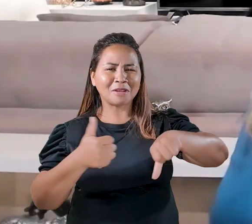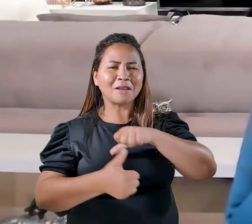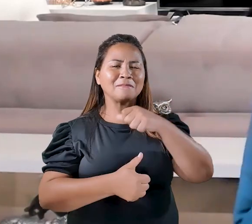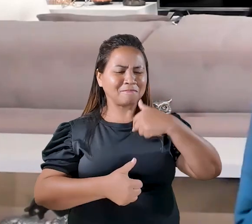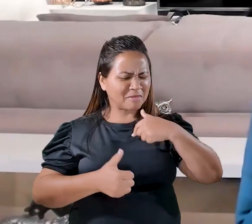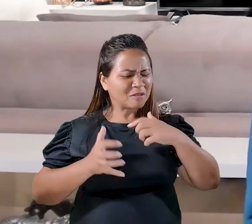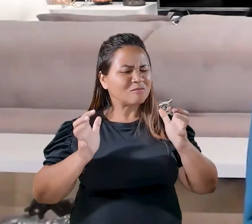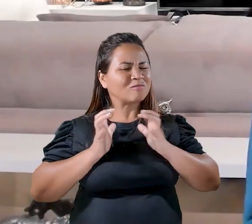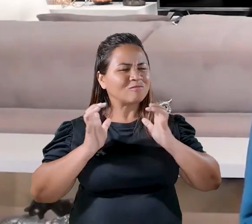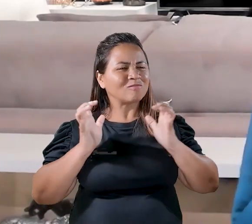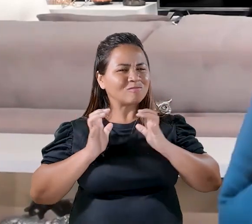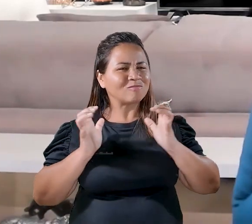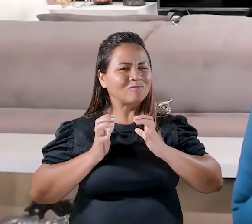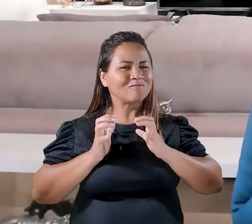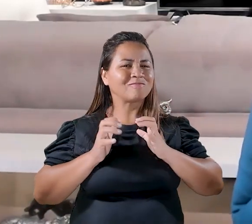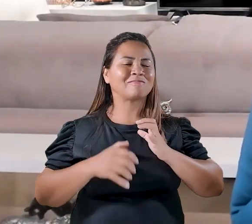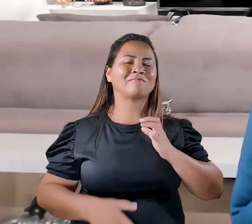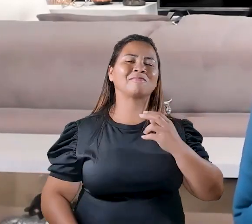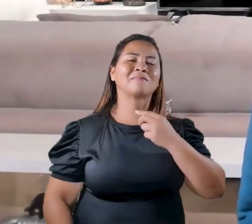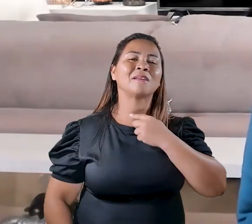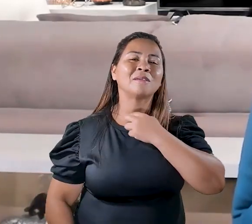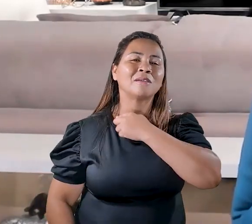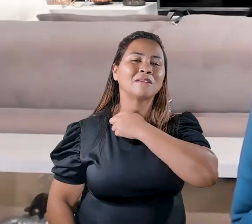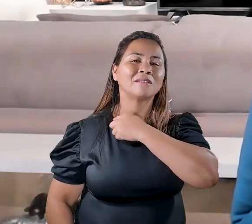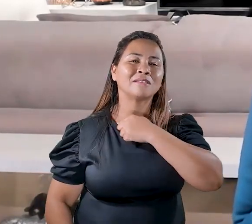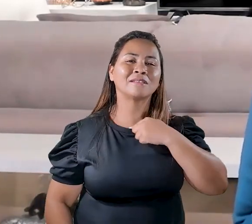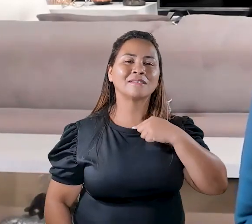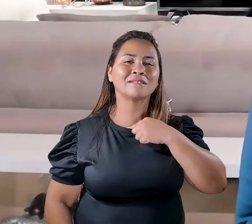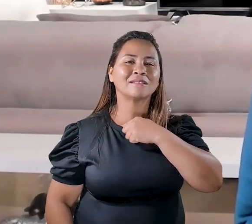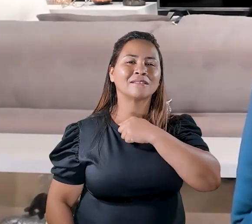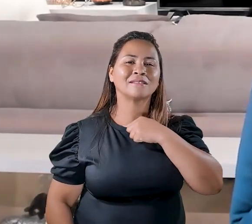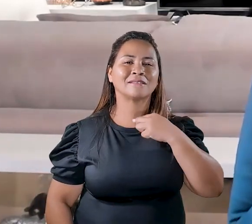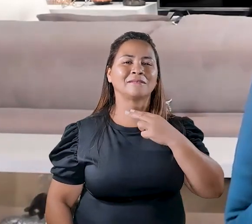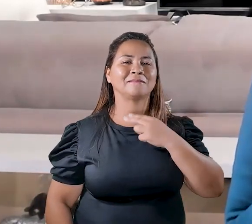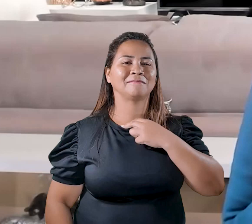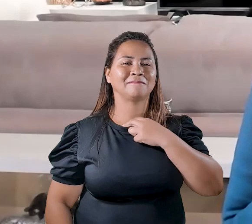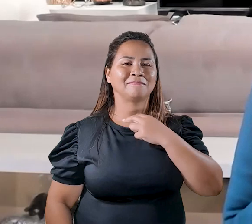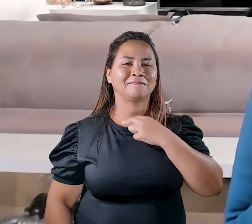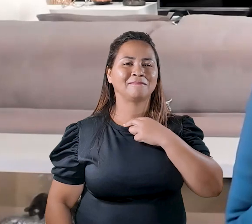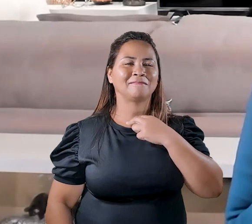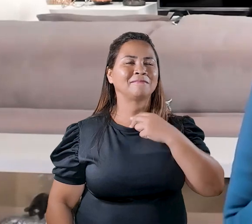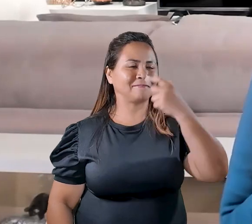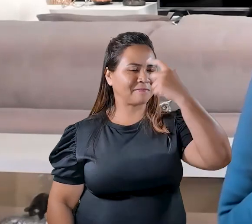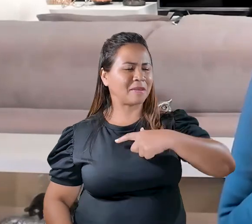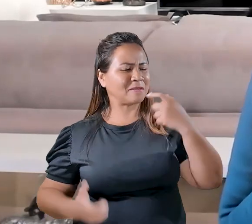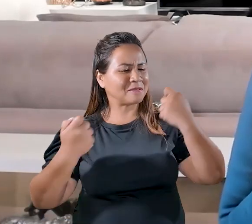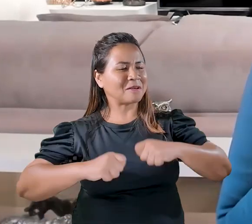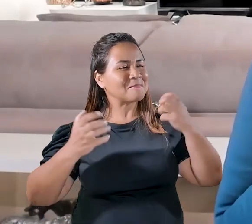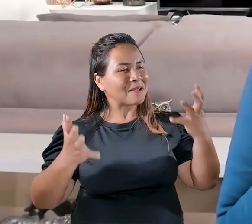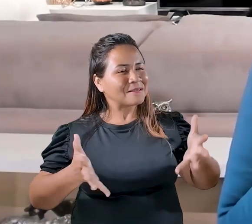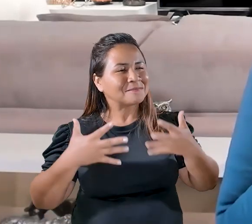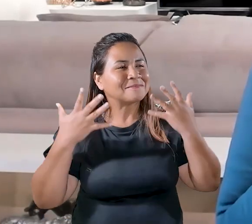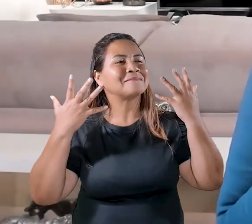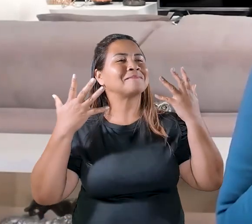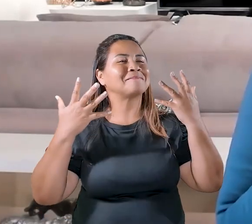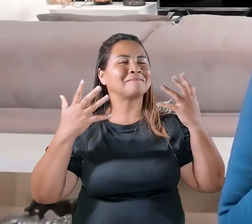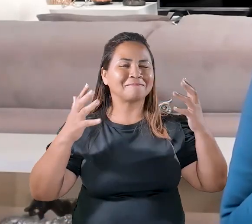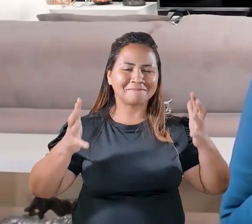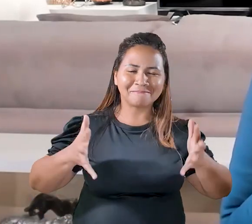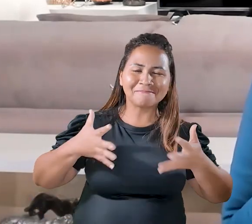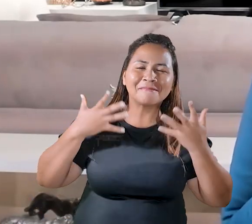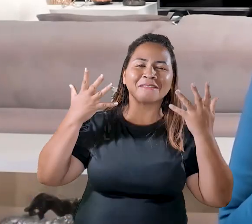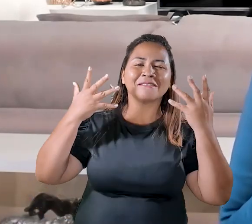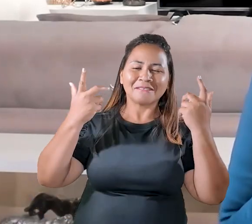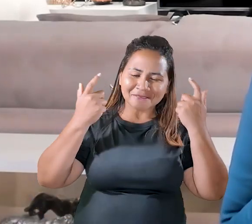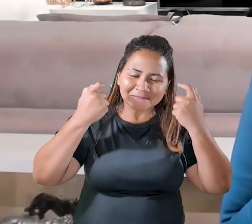E agora na clavícula. Eu sou alegria. Eu sou alegria.